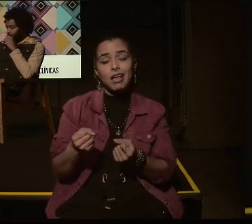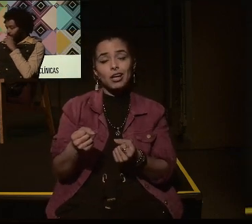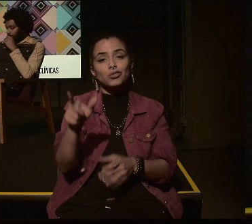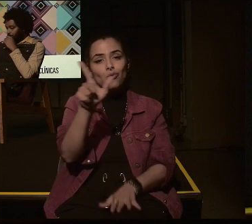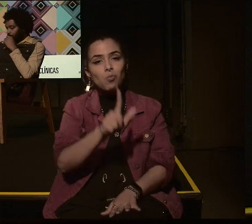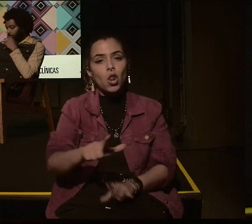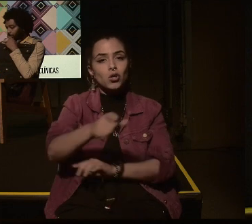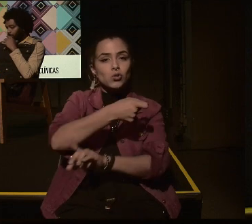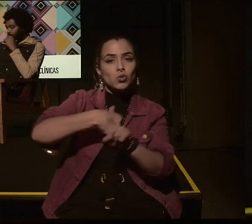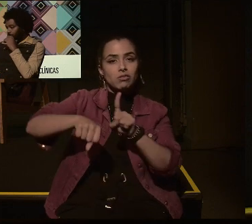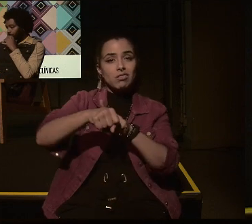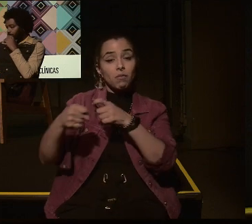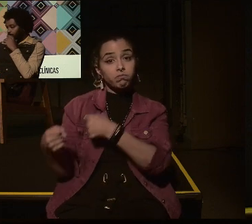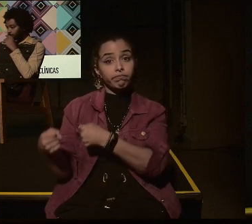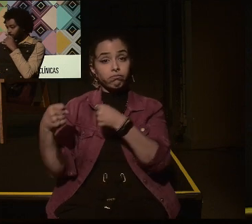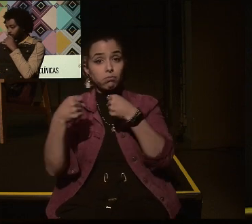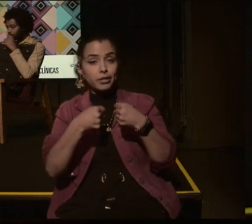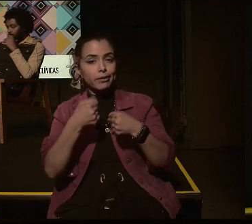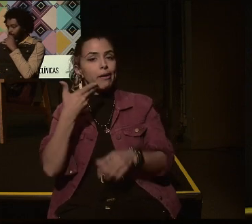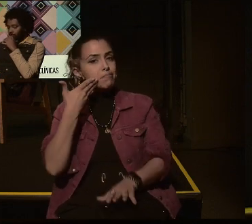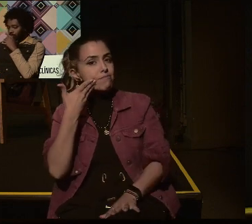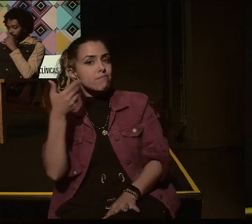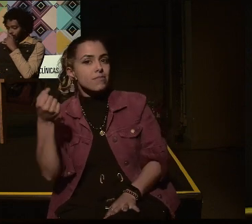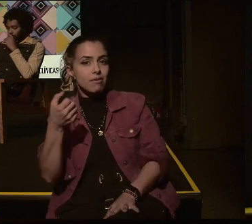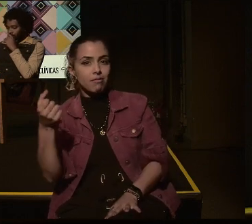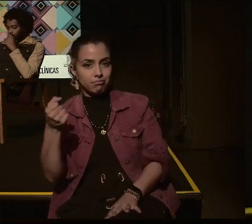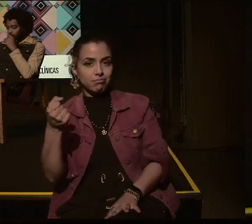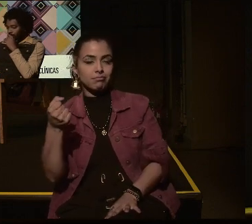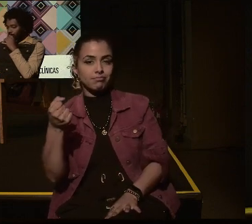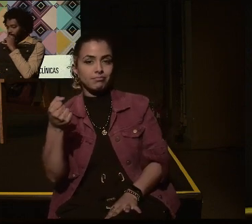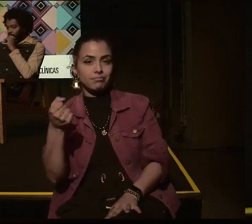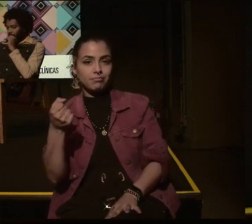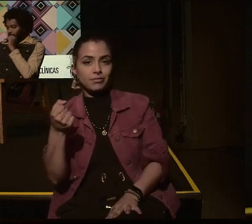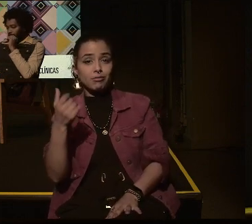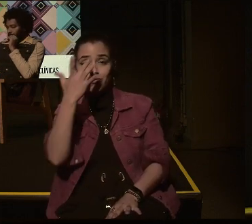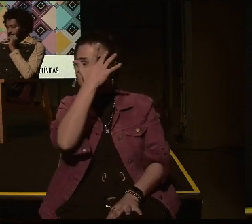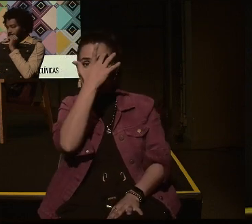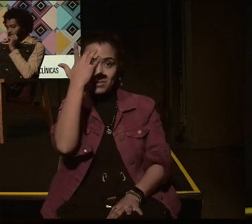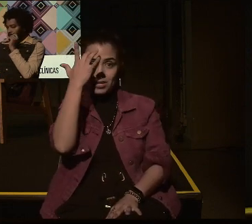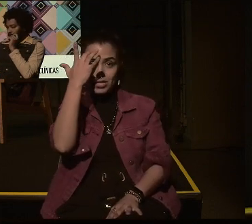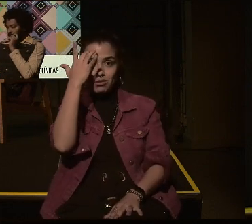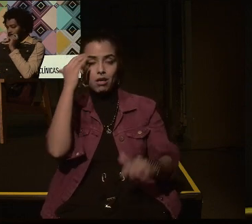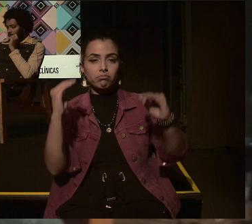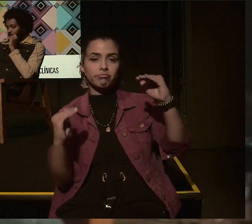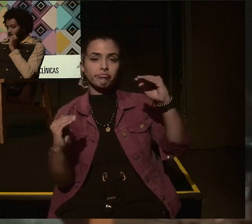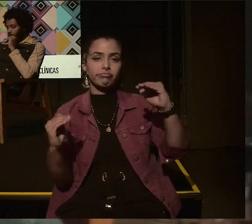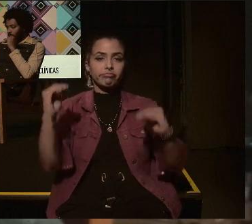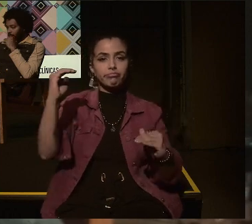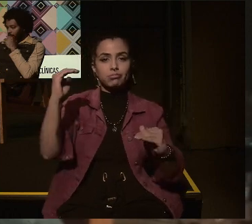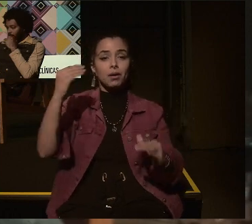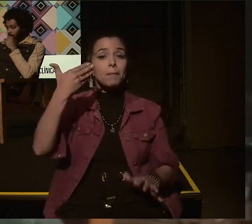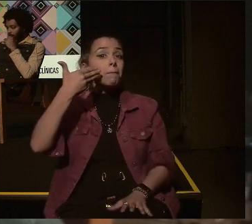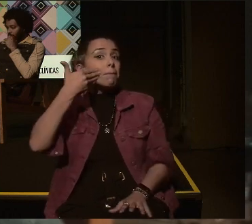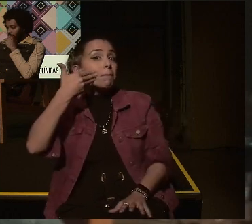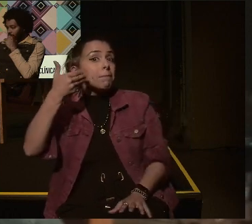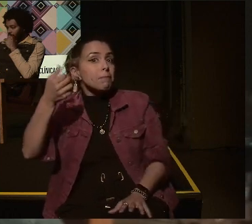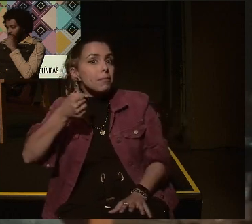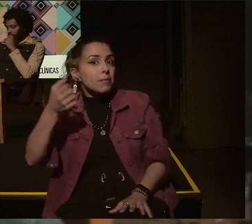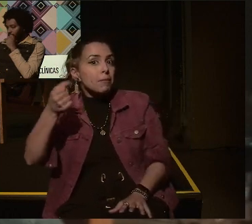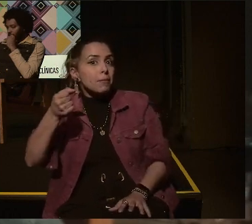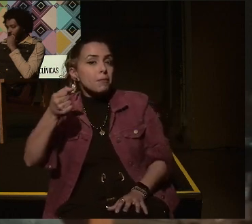é insistir na oportunidade aos playboys, aos brancos, da branquitude, claro.